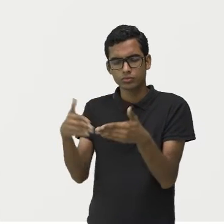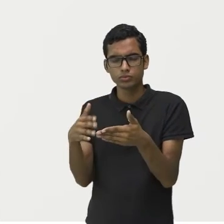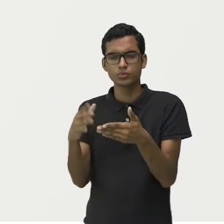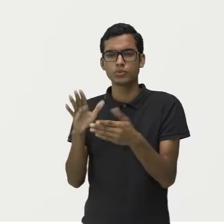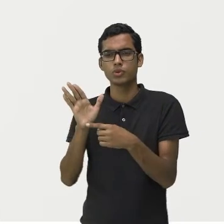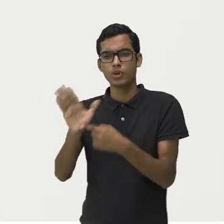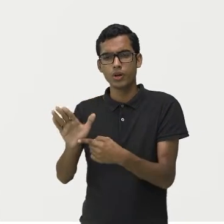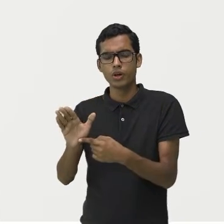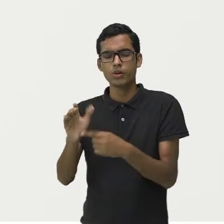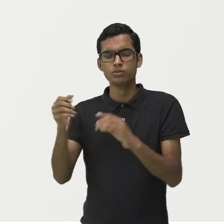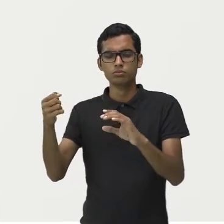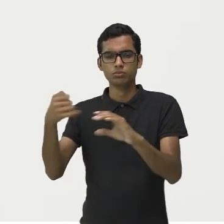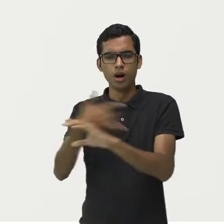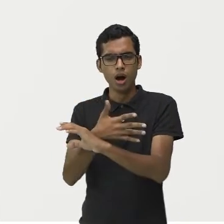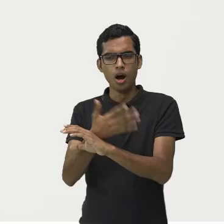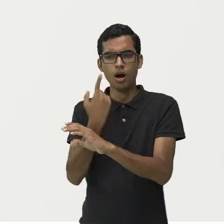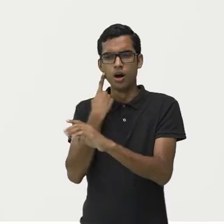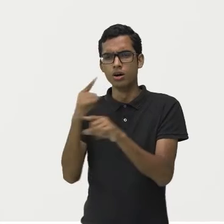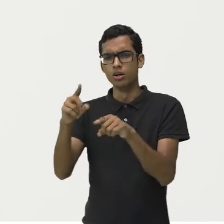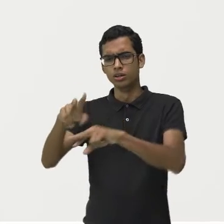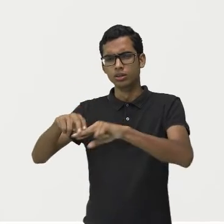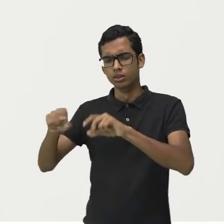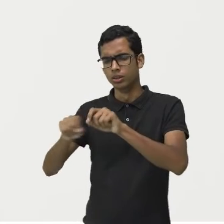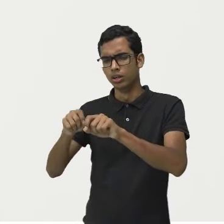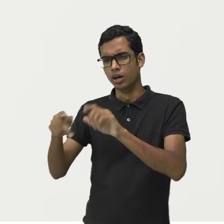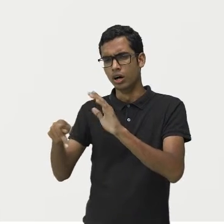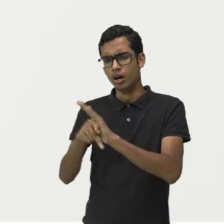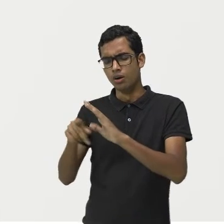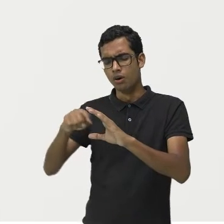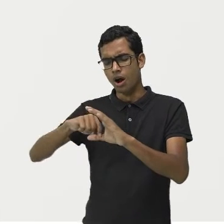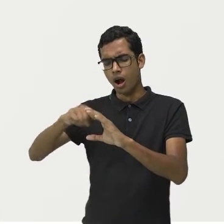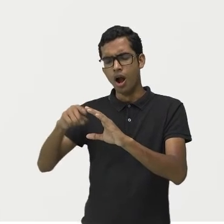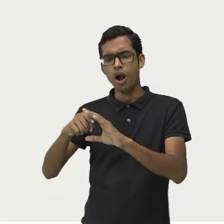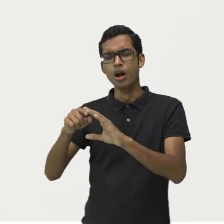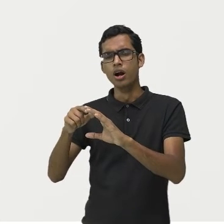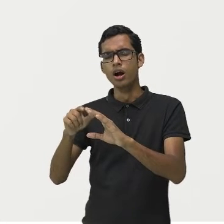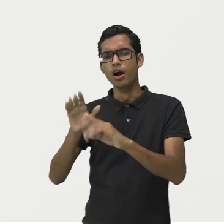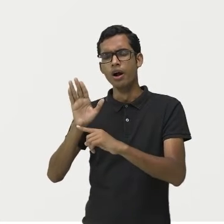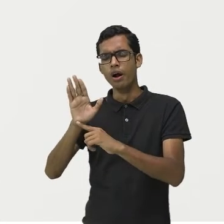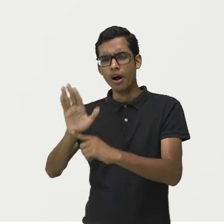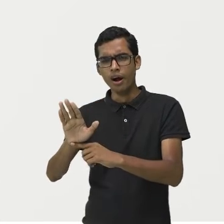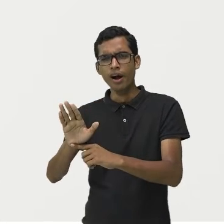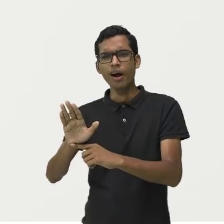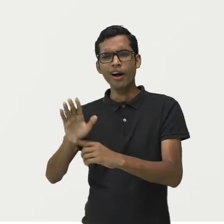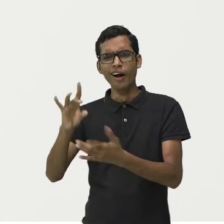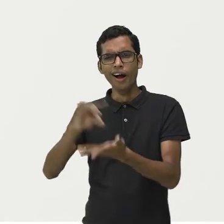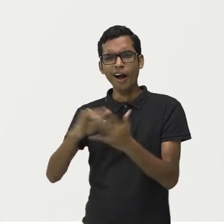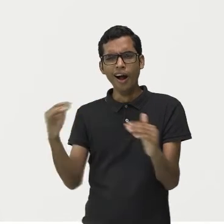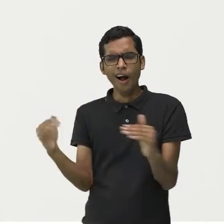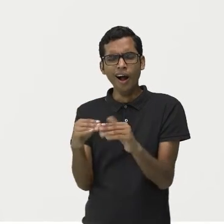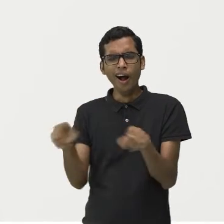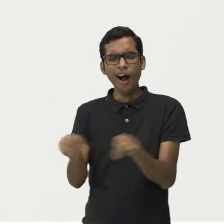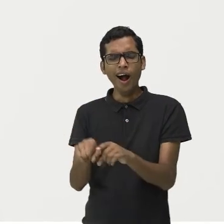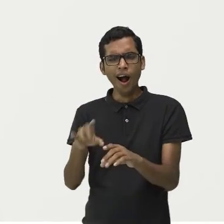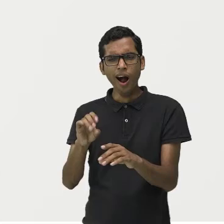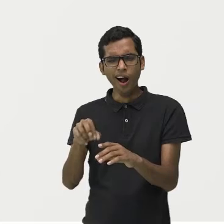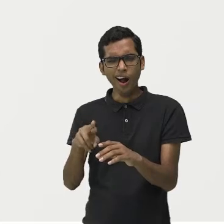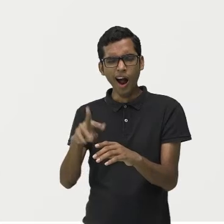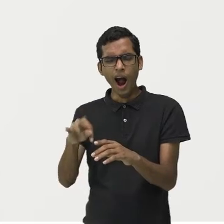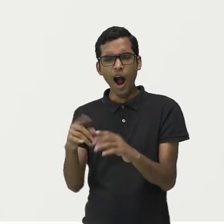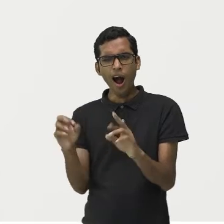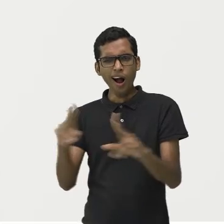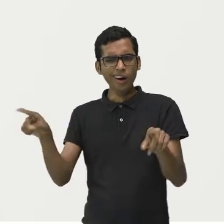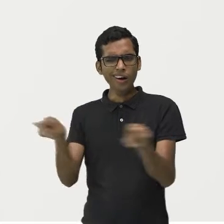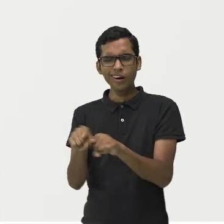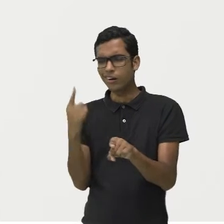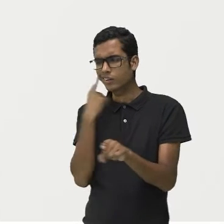pelos raios refletidos, porque o espelho côncavo é um sistema convergente, já o espelho convexo é um sistema